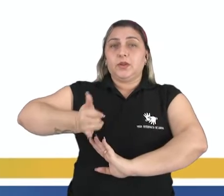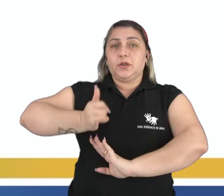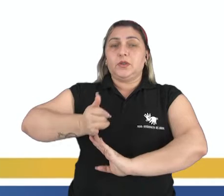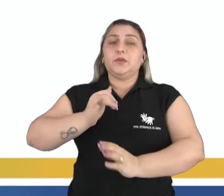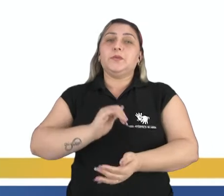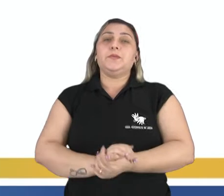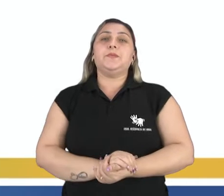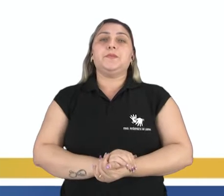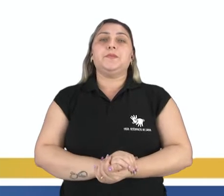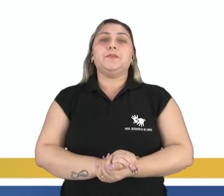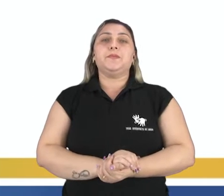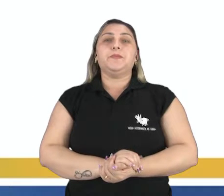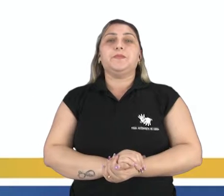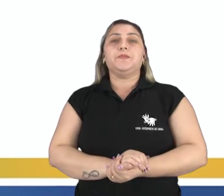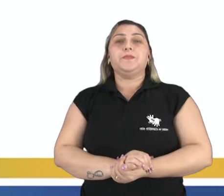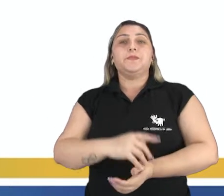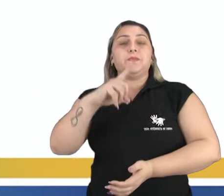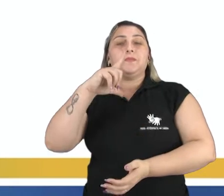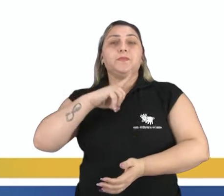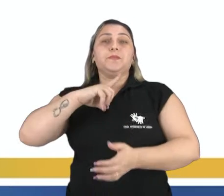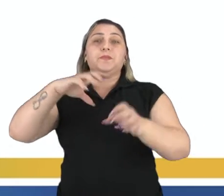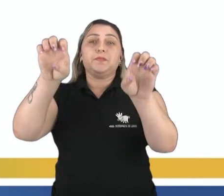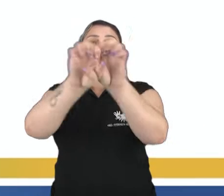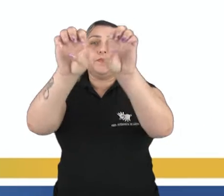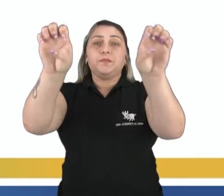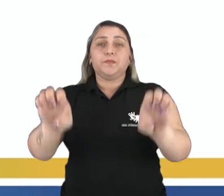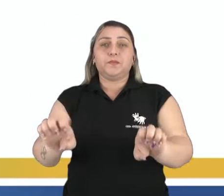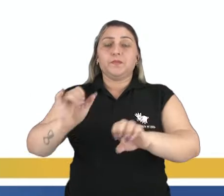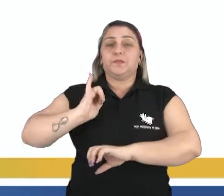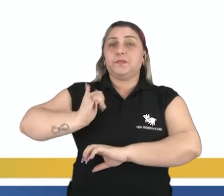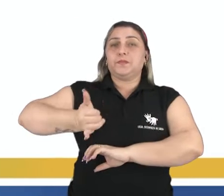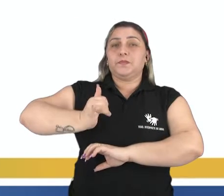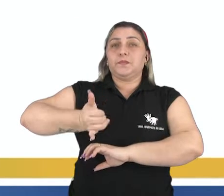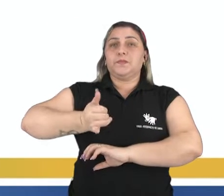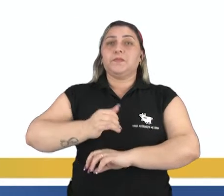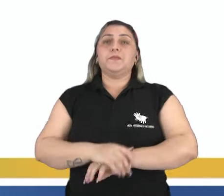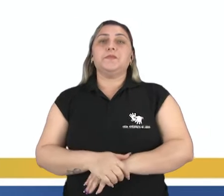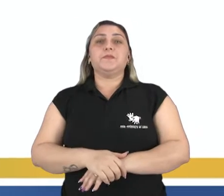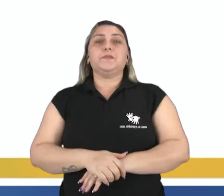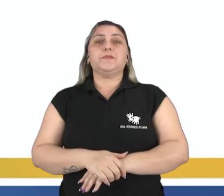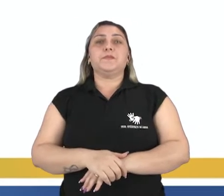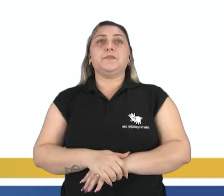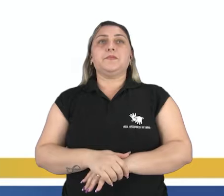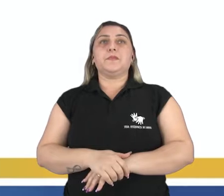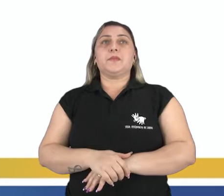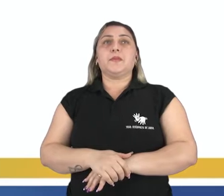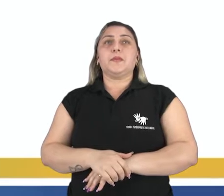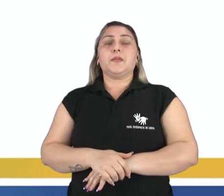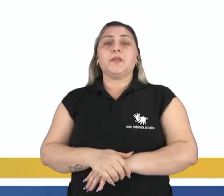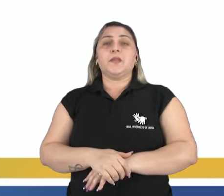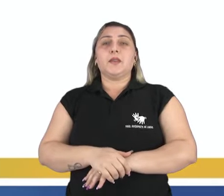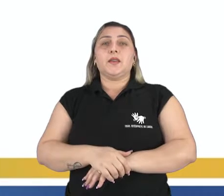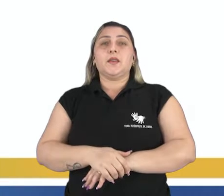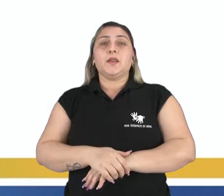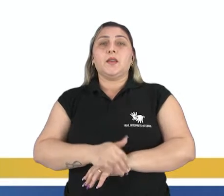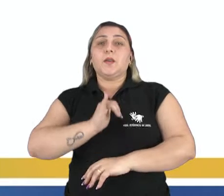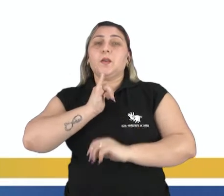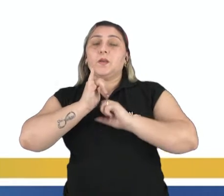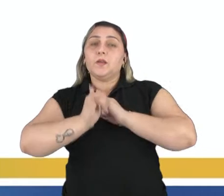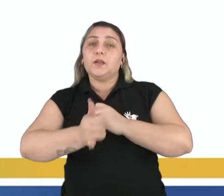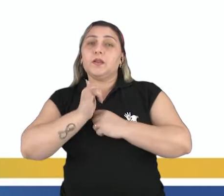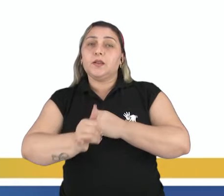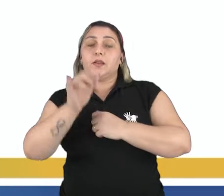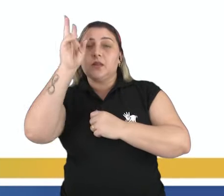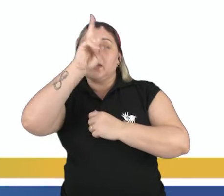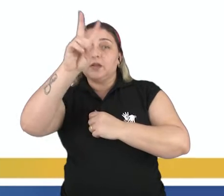bom? Então, nós temos aqui a estrutura da narrativa. Narrativa é contar histórias, faz parte da